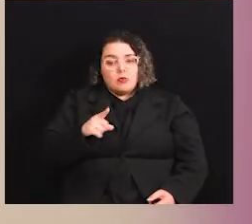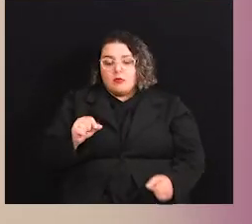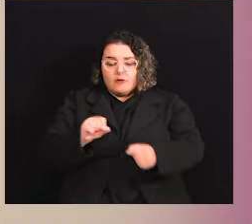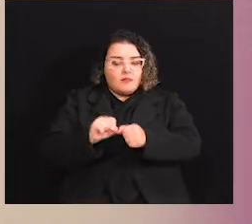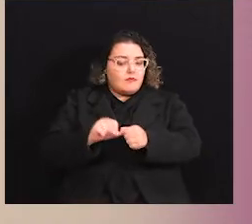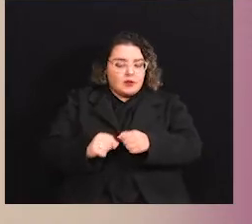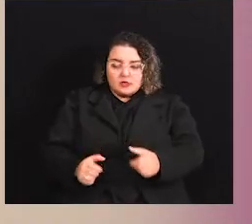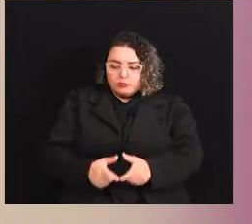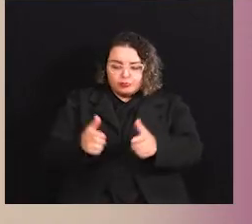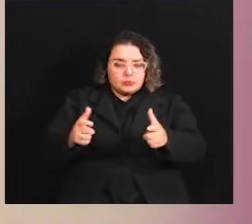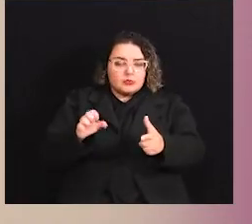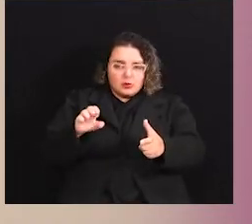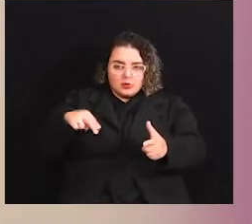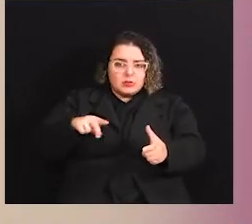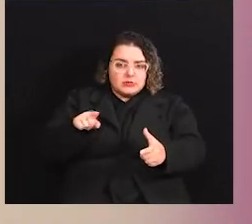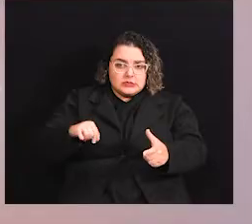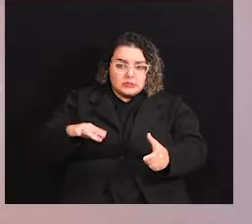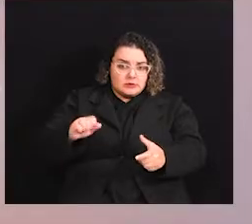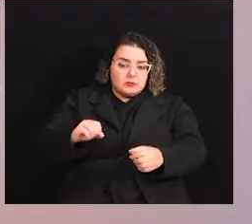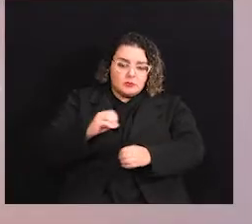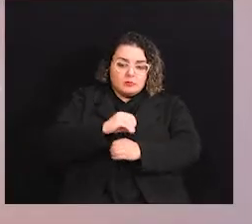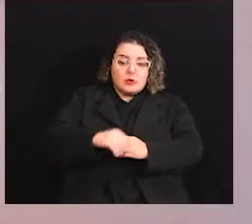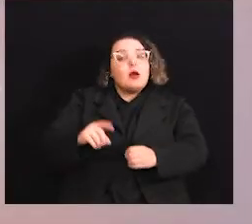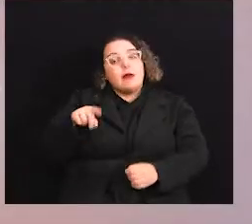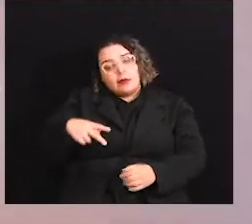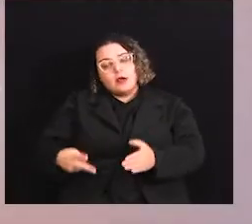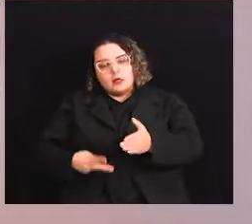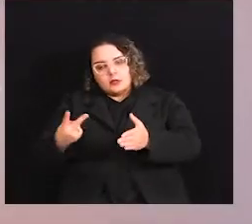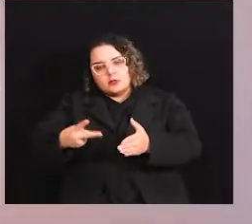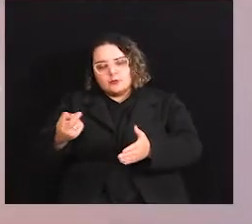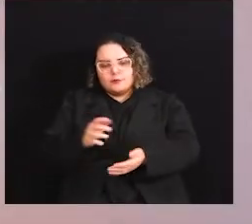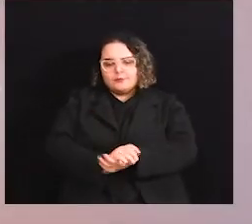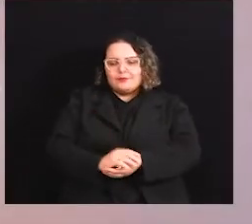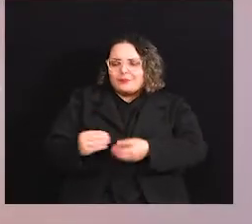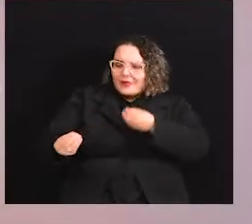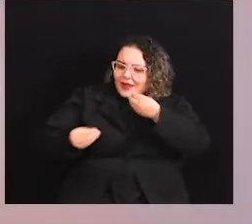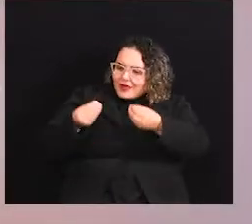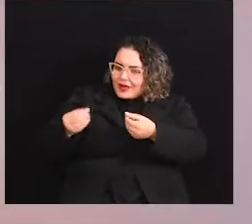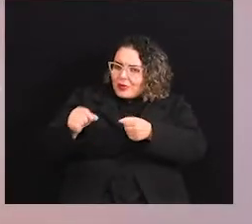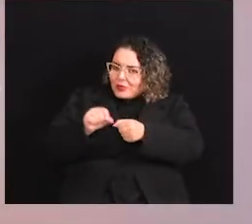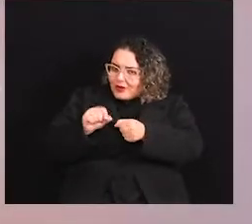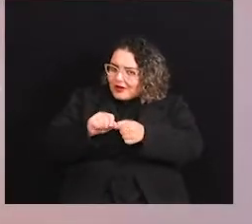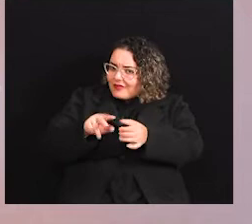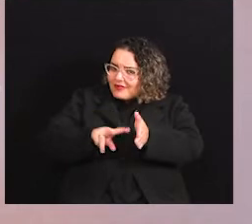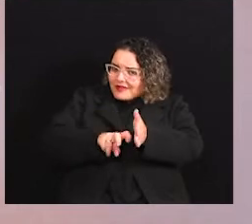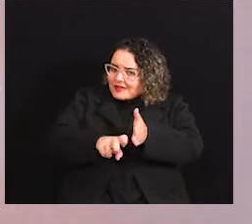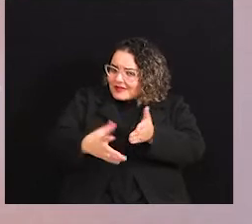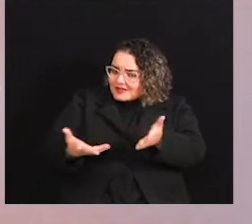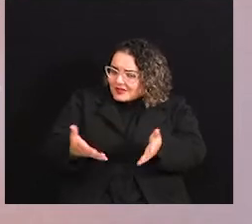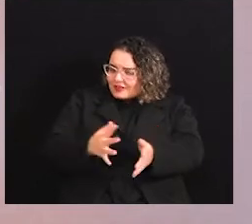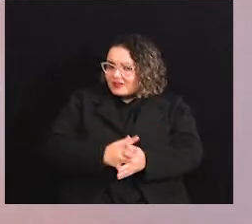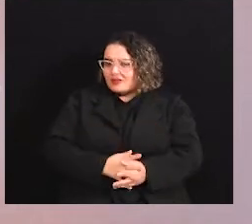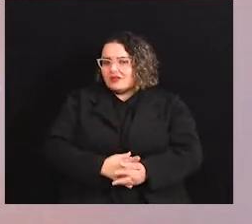células morreram, então isso é secundário. Entendi. E como que é feito esse diagnóstico, doutor?